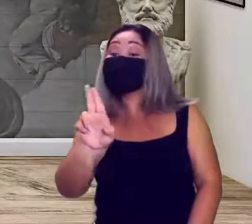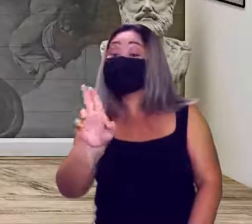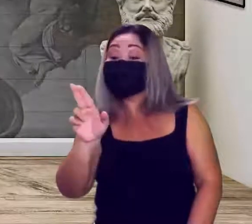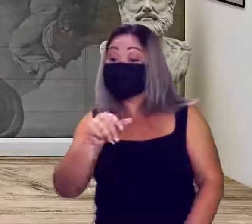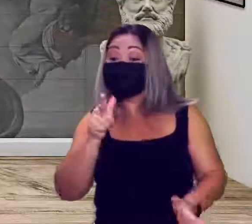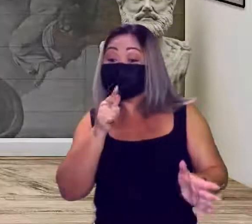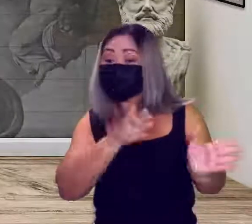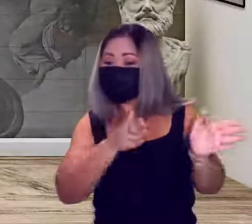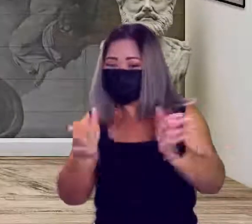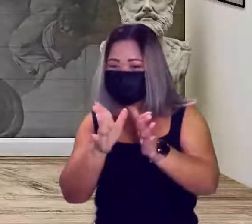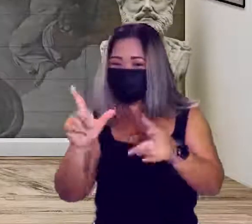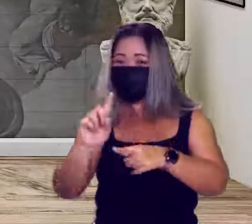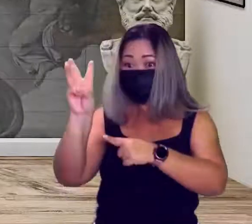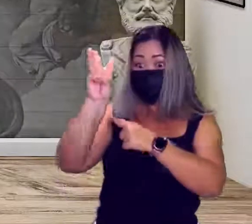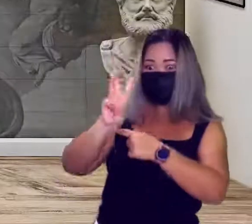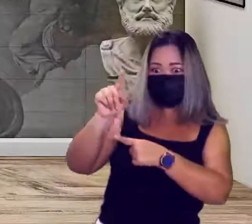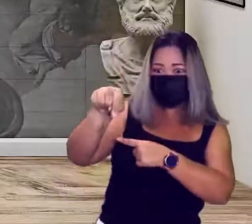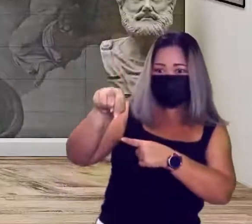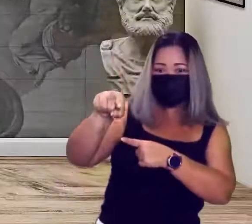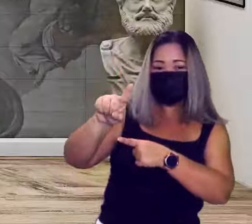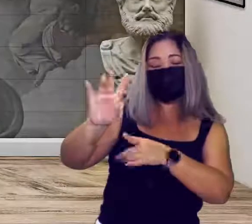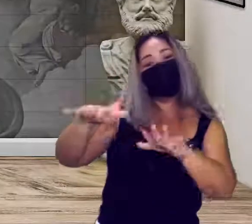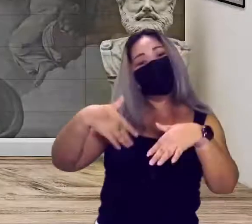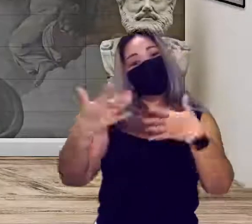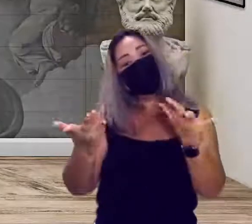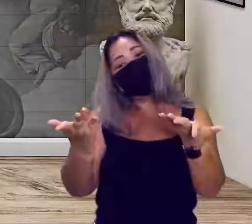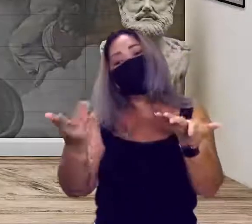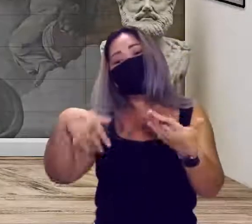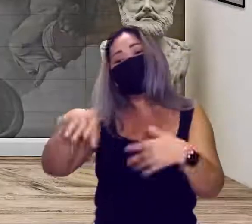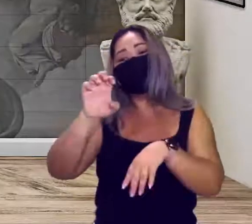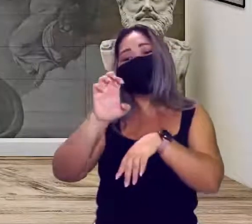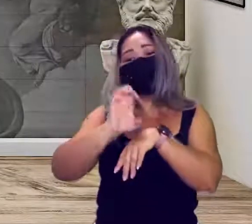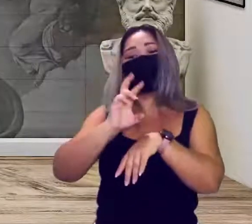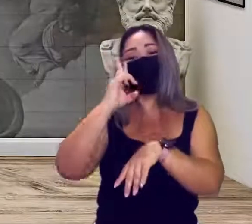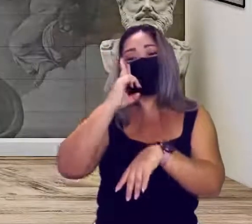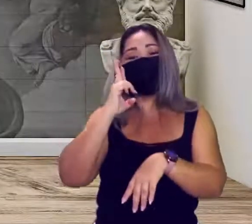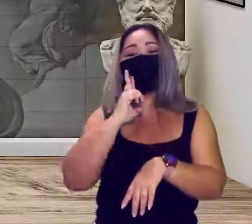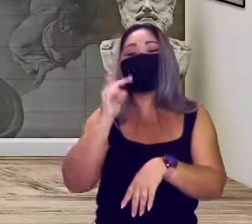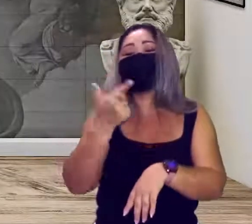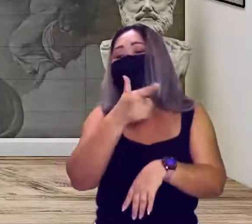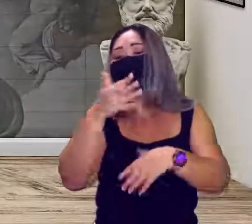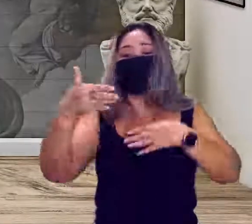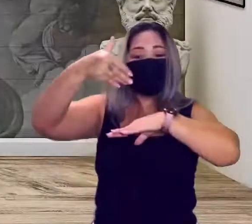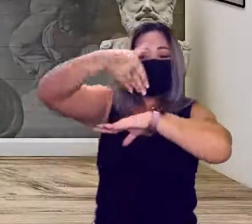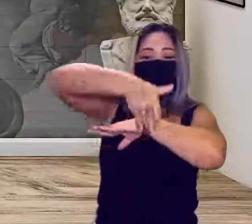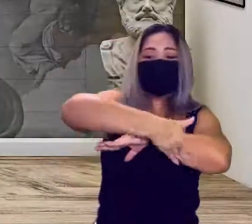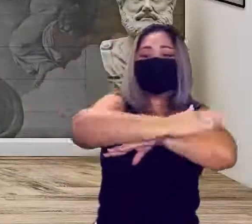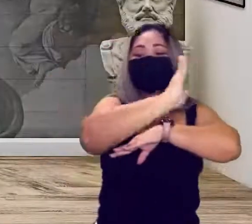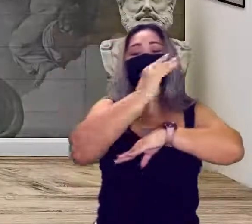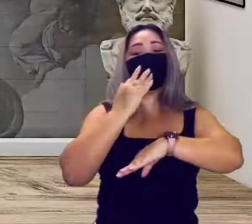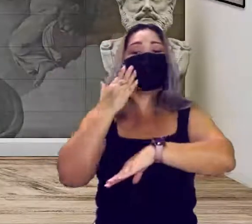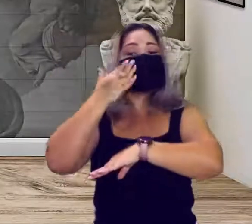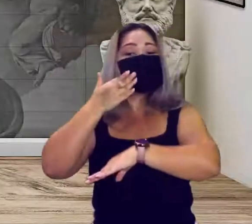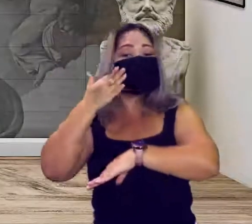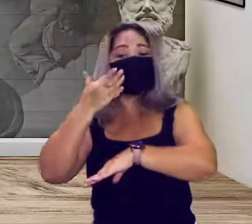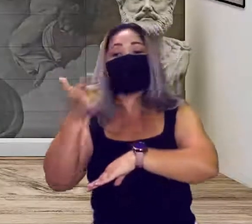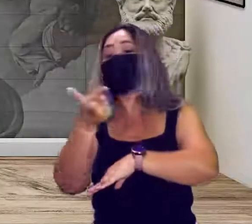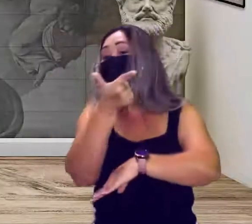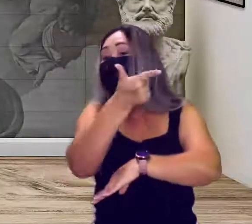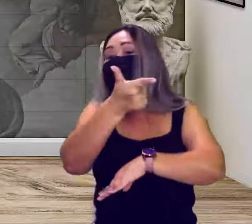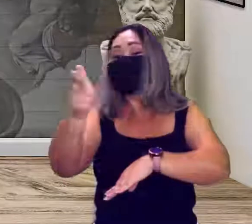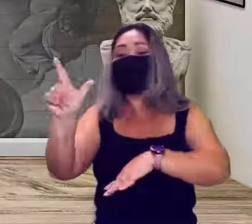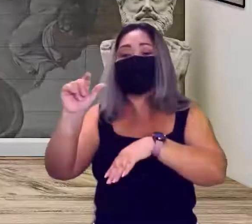Você acha que tem um Poseidon, né? Claro que aqui em Rondônia nós temos, né, o boto cor-de-rosa, a Iara e outros, né,